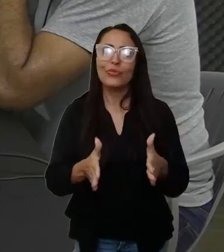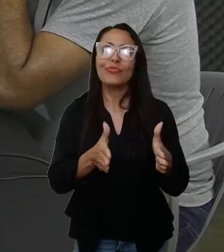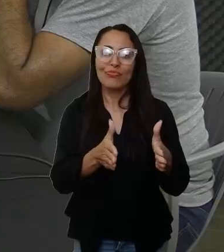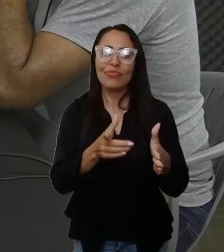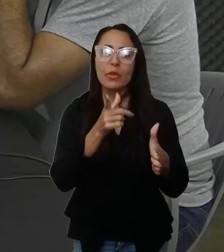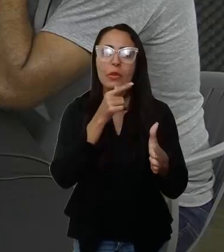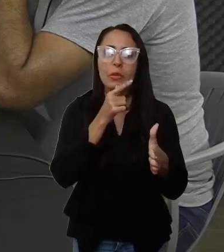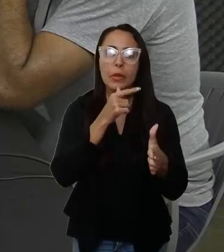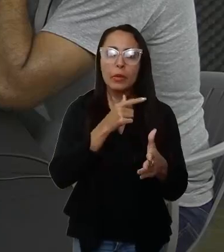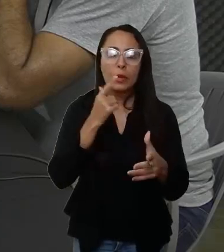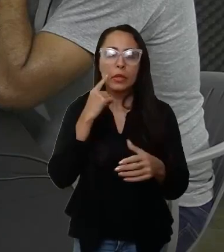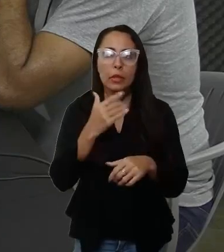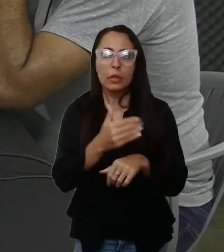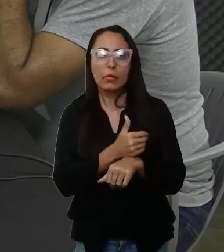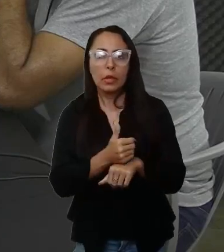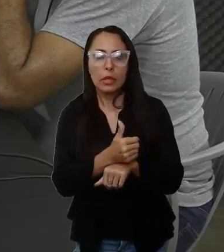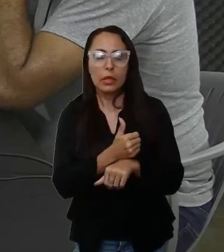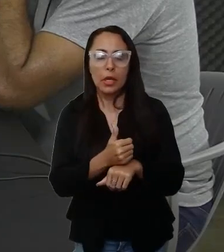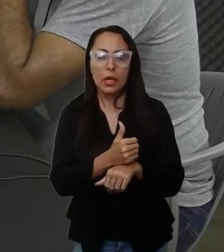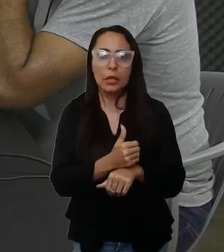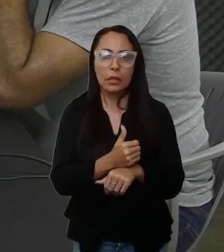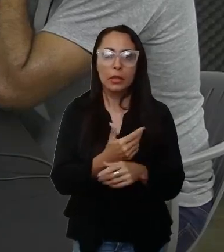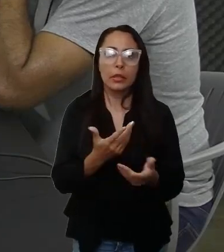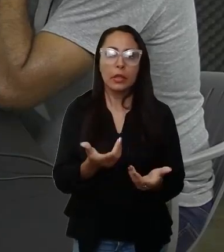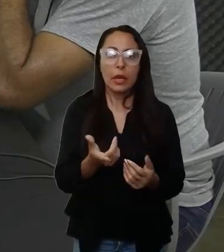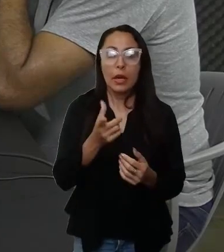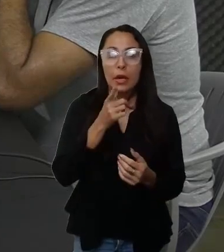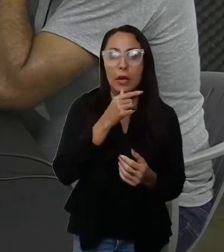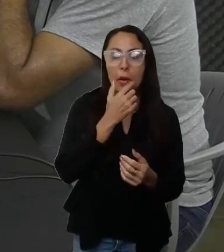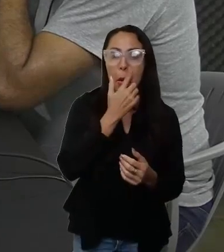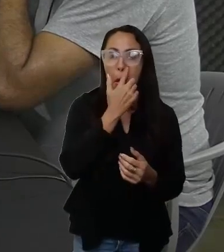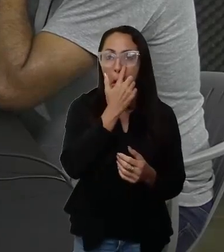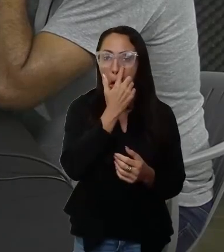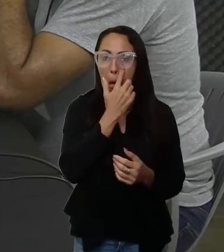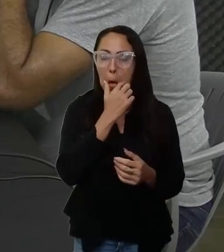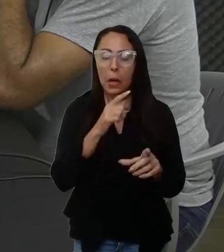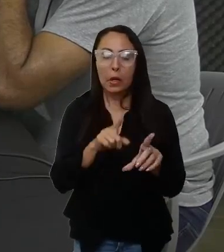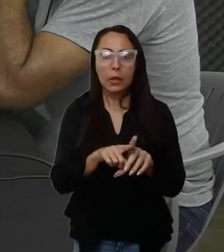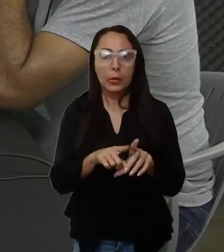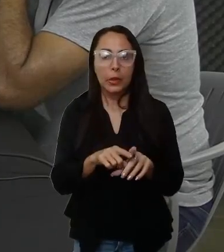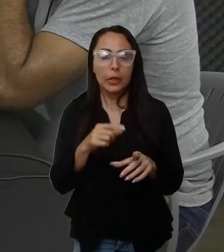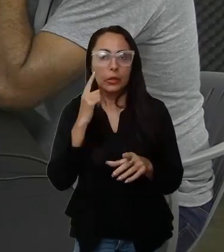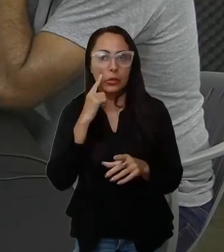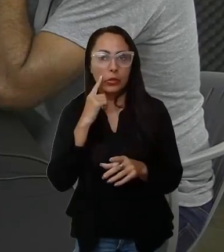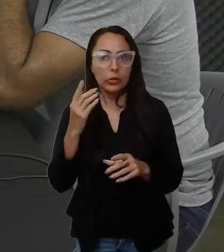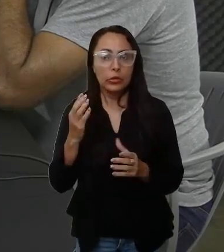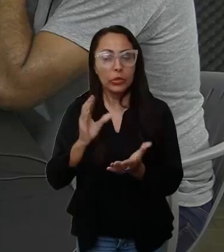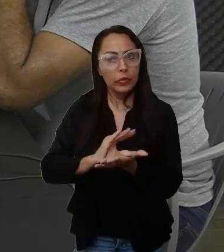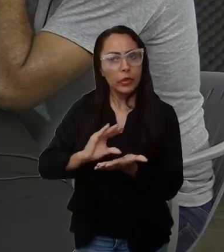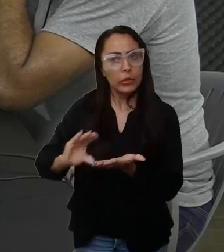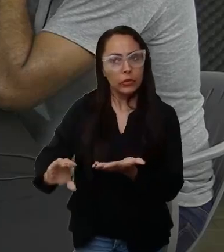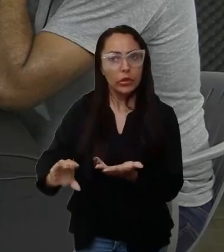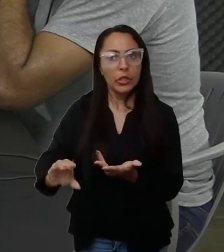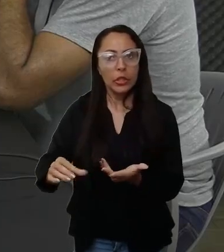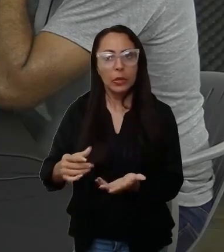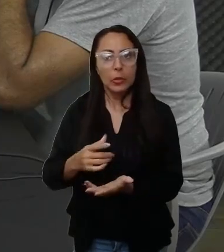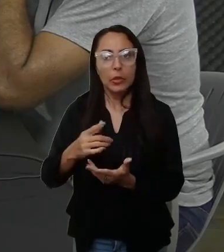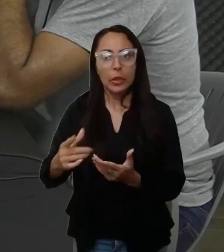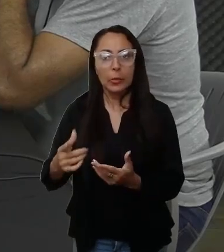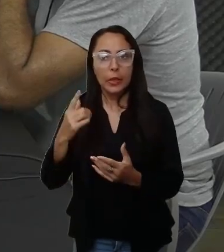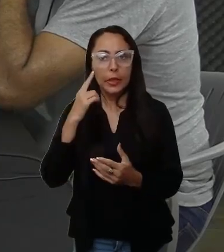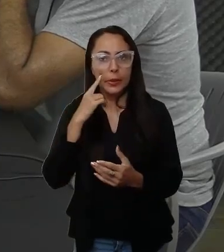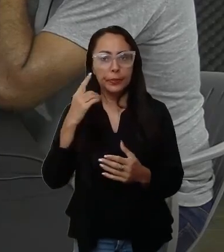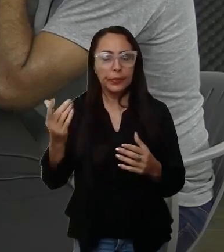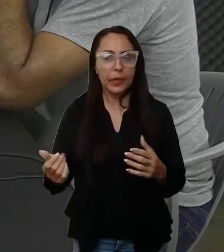fazemos também qualidade de água, investimos também na questão da governança das barragens,